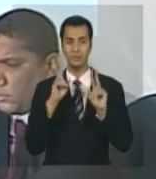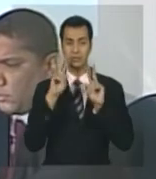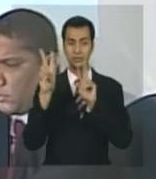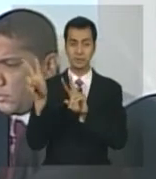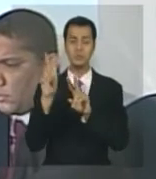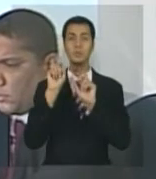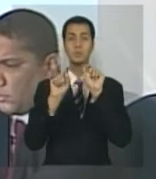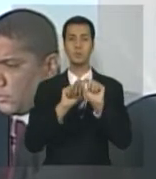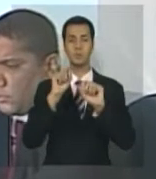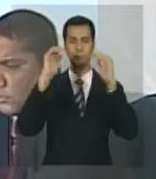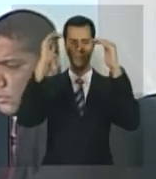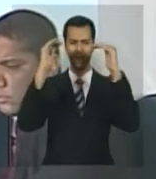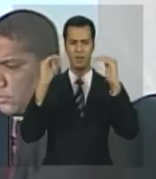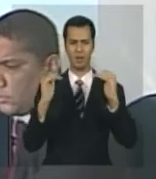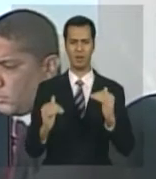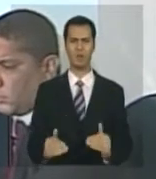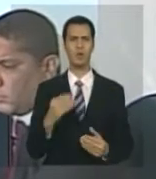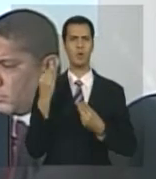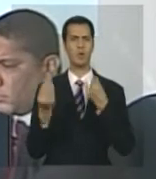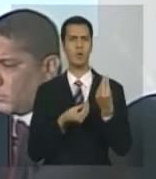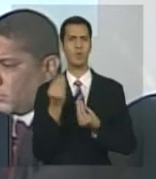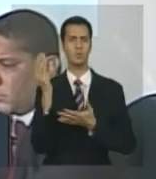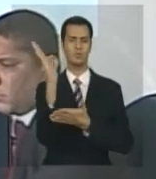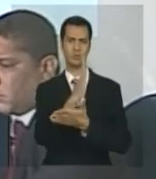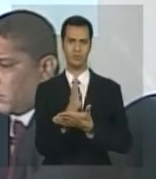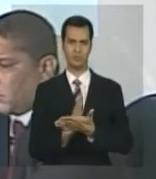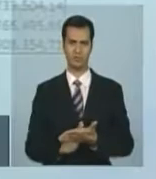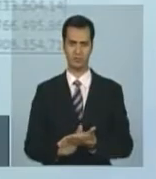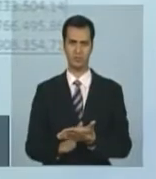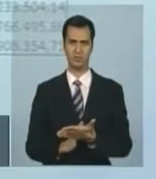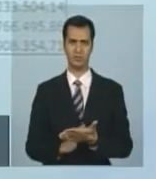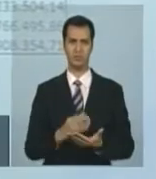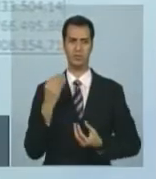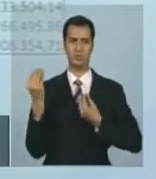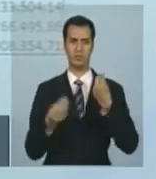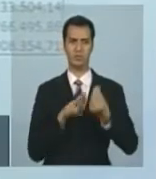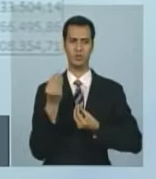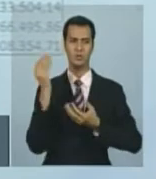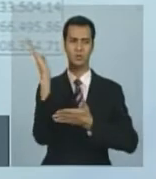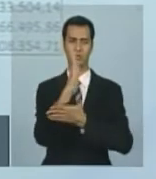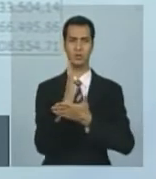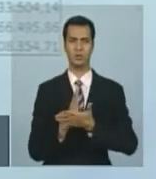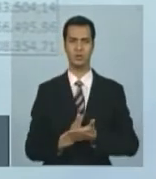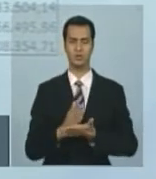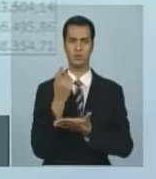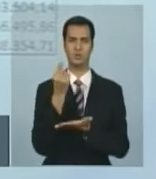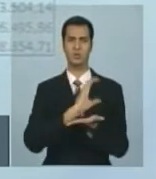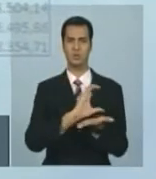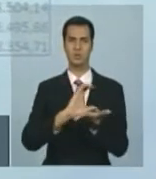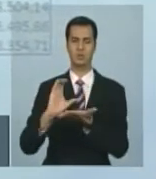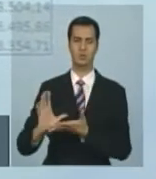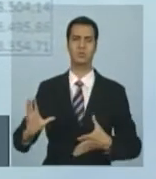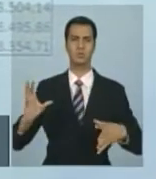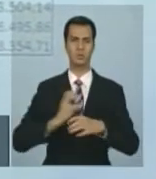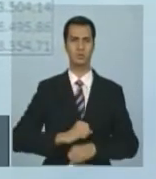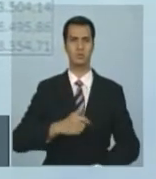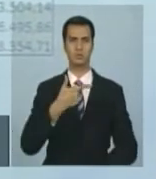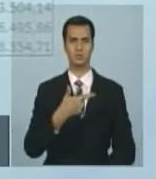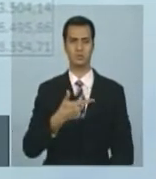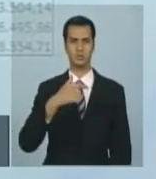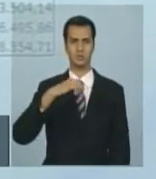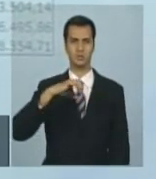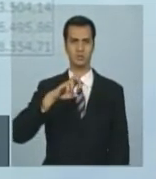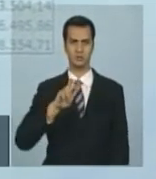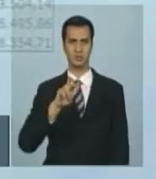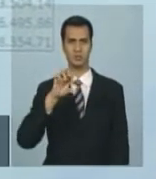os empenhos que foram feitos e como é que eles foram divididos, os 259 milhões.